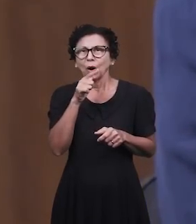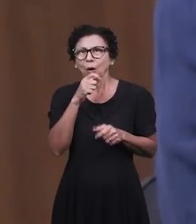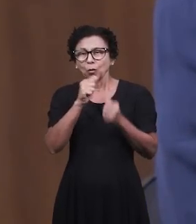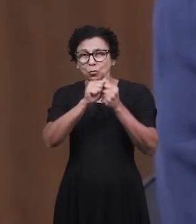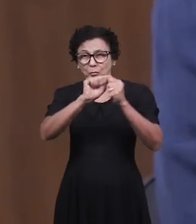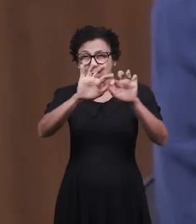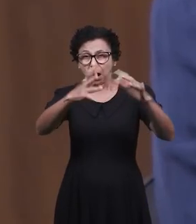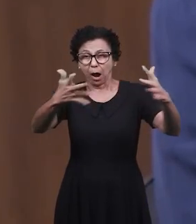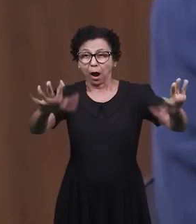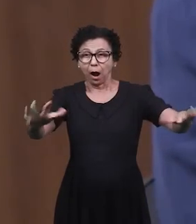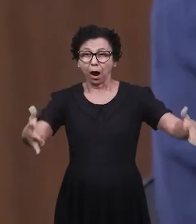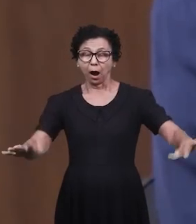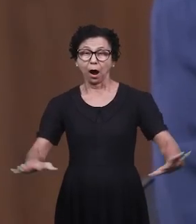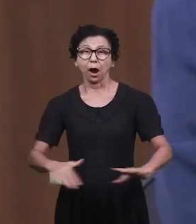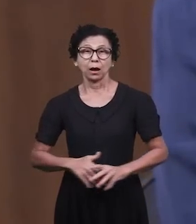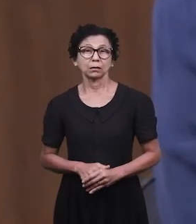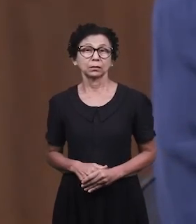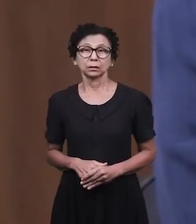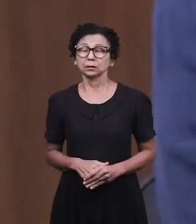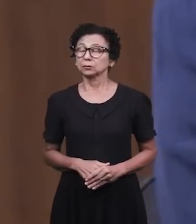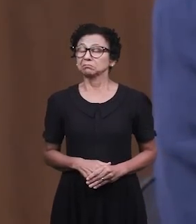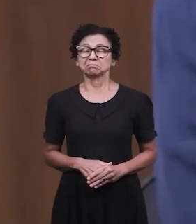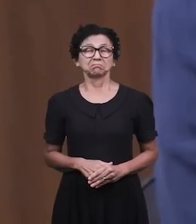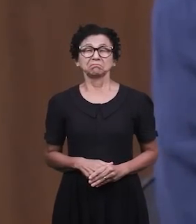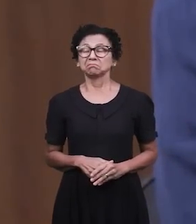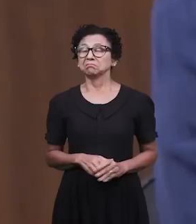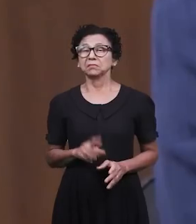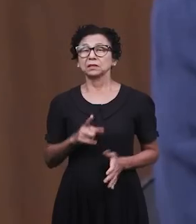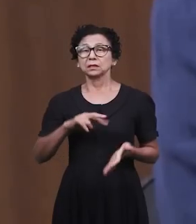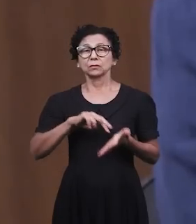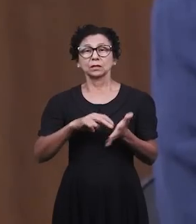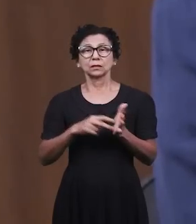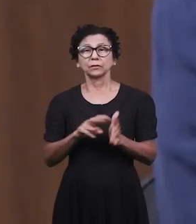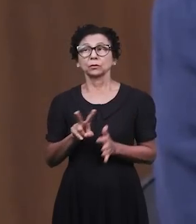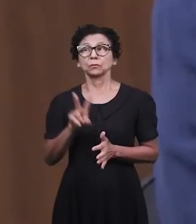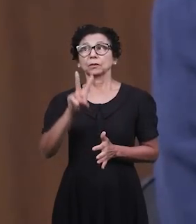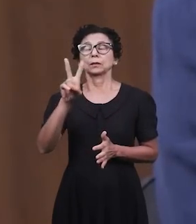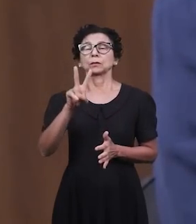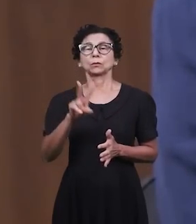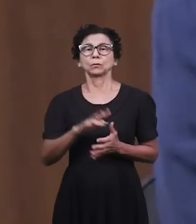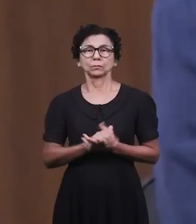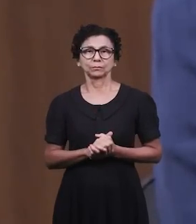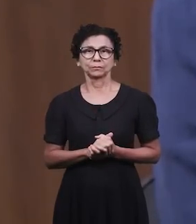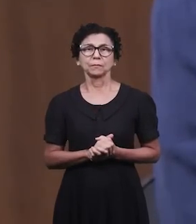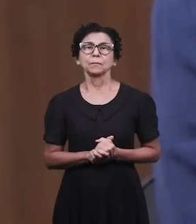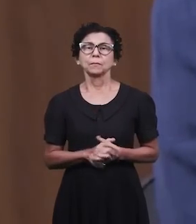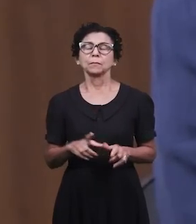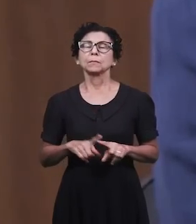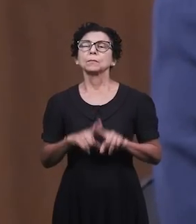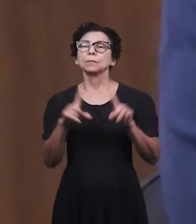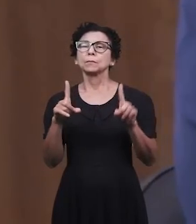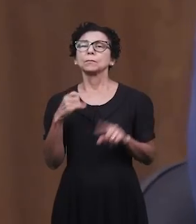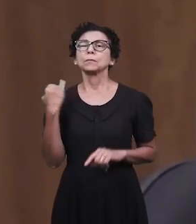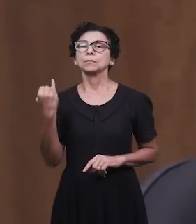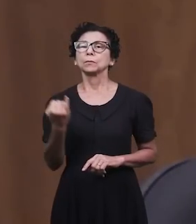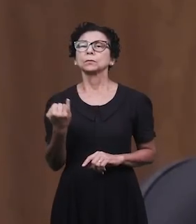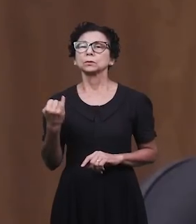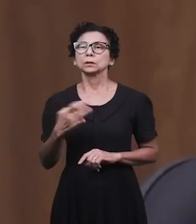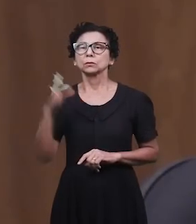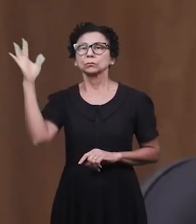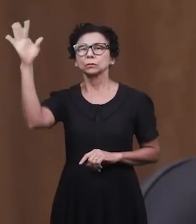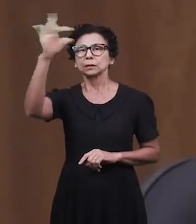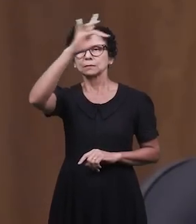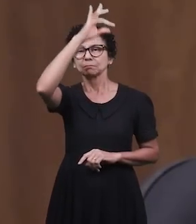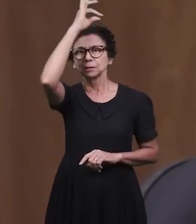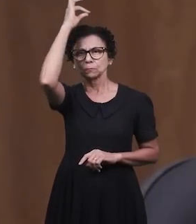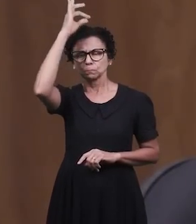eles, isso aí não se define o valor. Desse um valor pelo sentido, o significado que ele é, que é o Espírito Santo que lava o homem, que